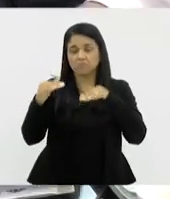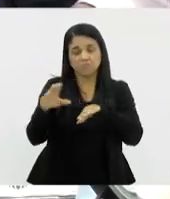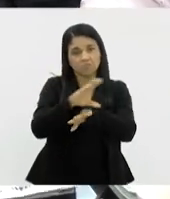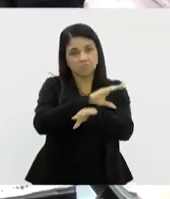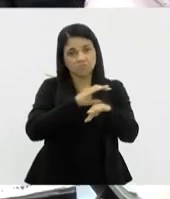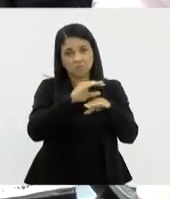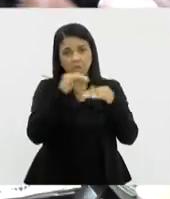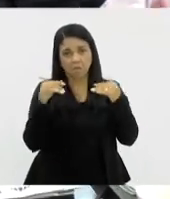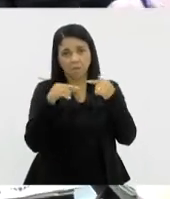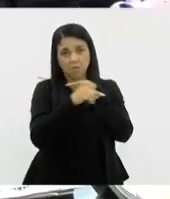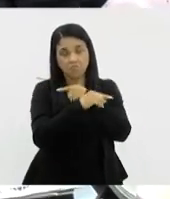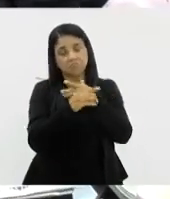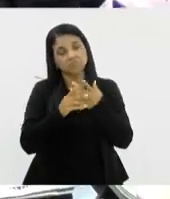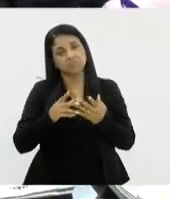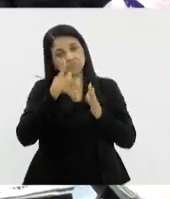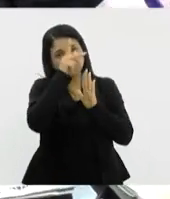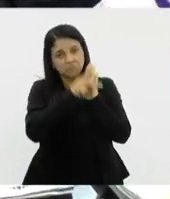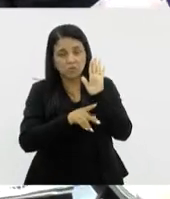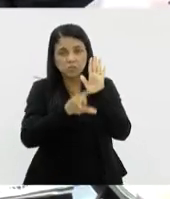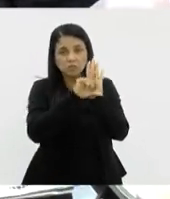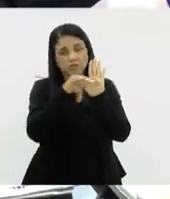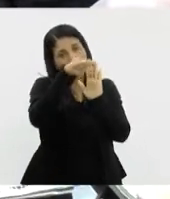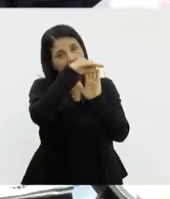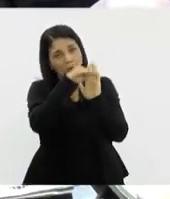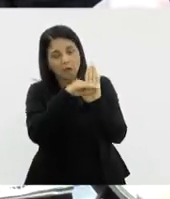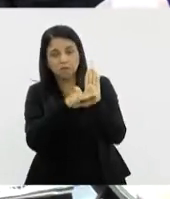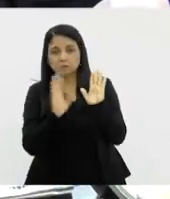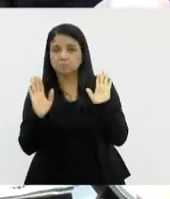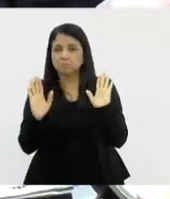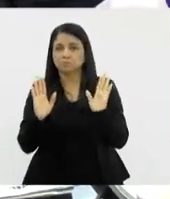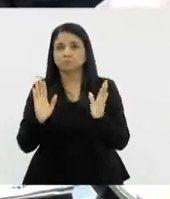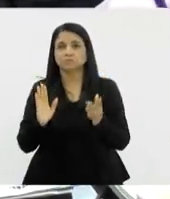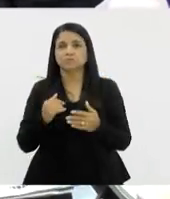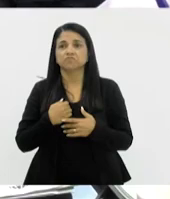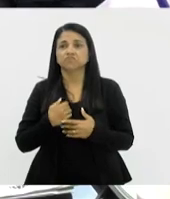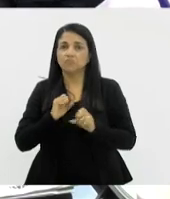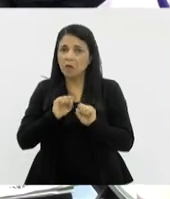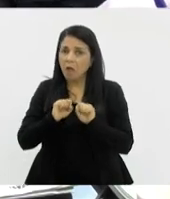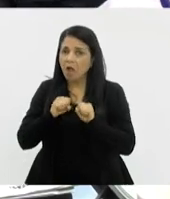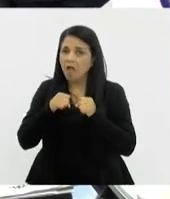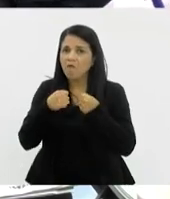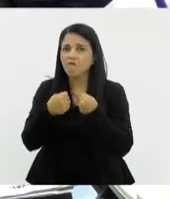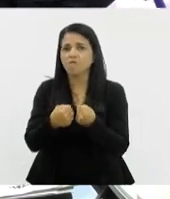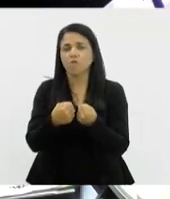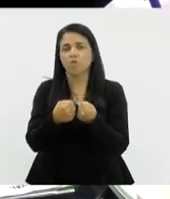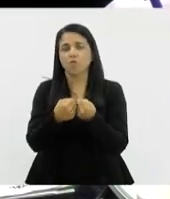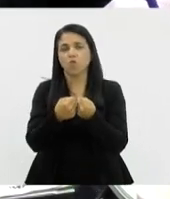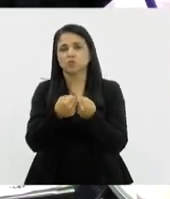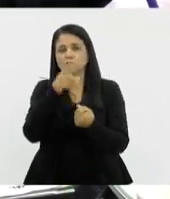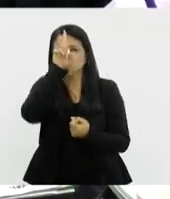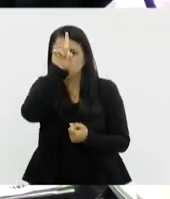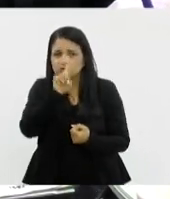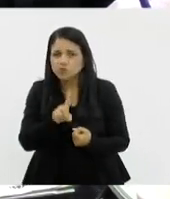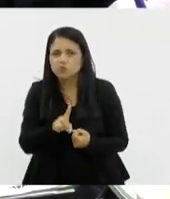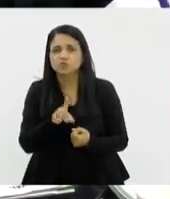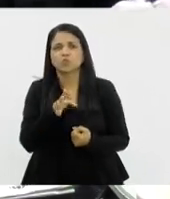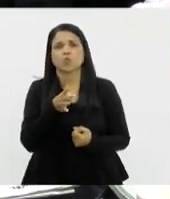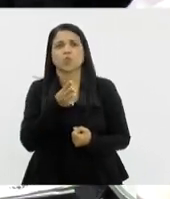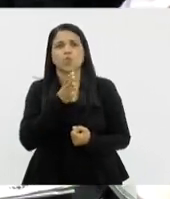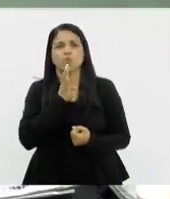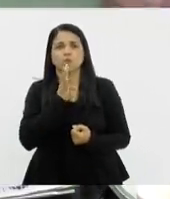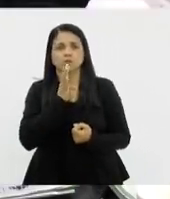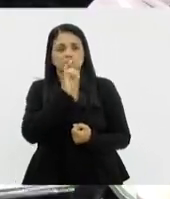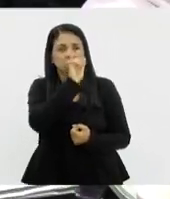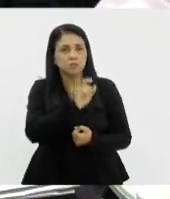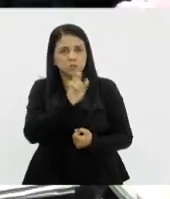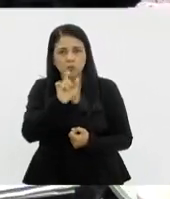projeto tramita, vai à pauta, enfim, porque será um reforço até para que esse direito seja reconhecido para todos